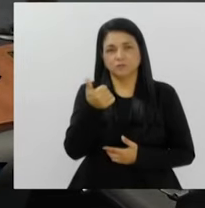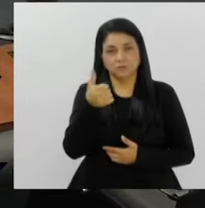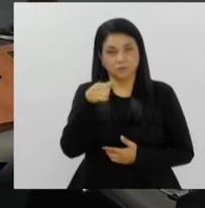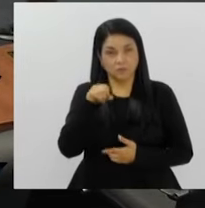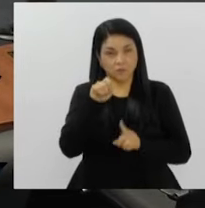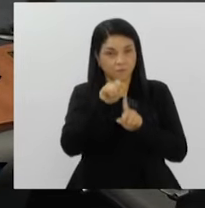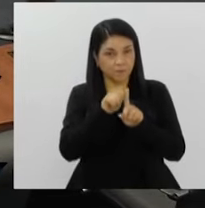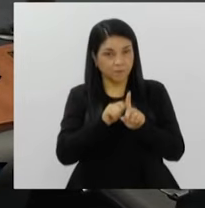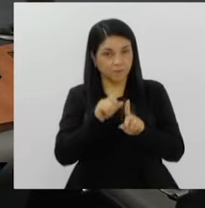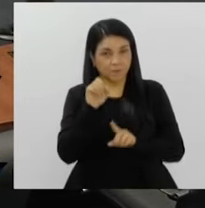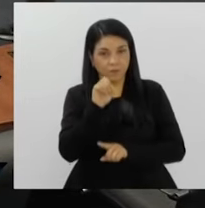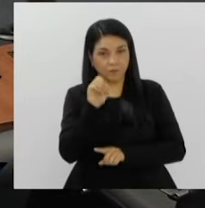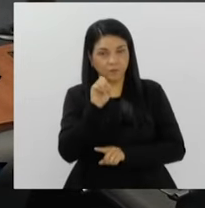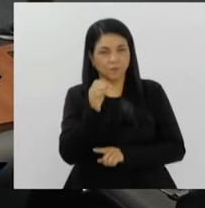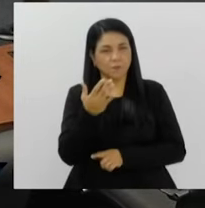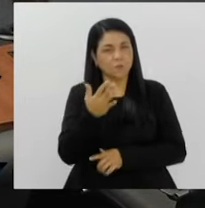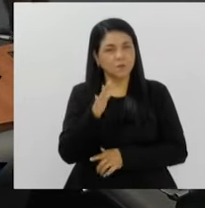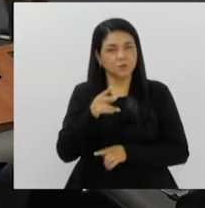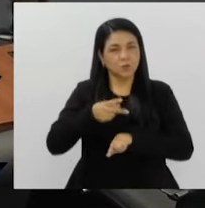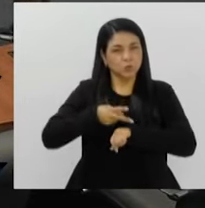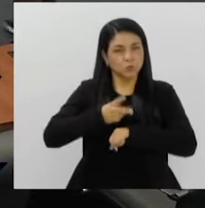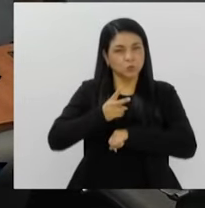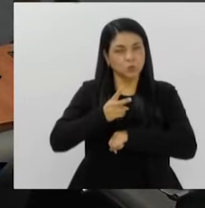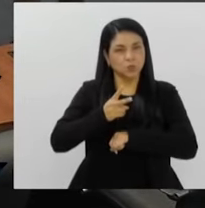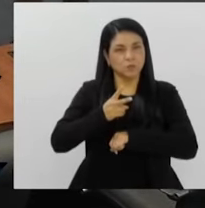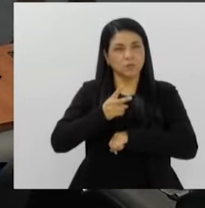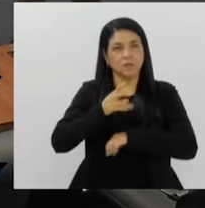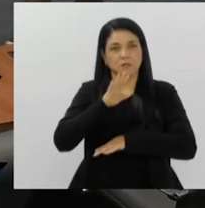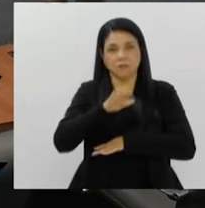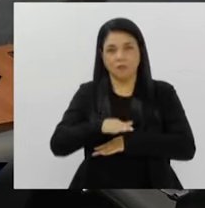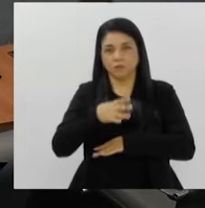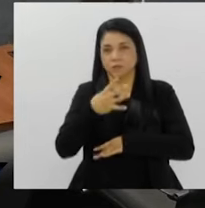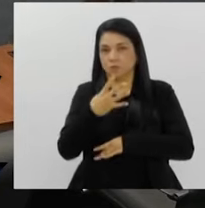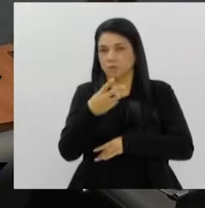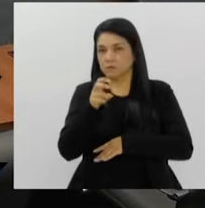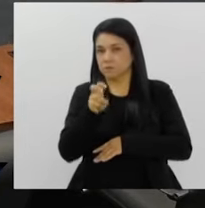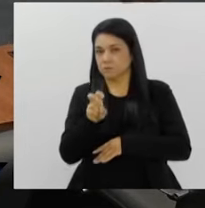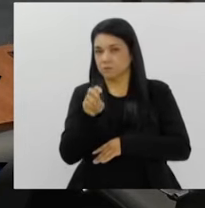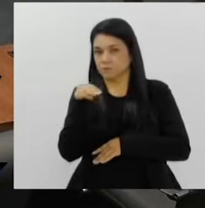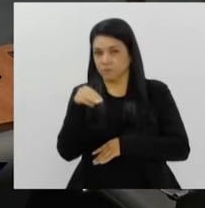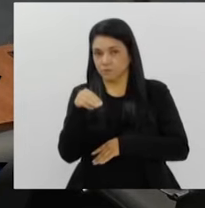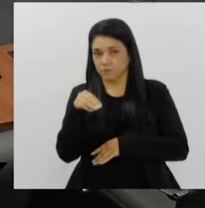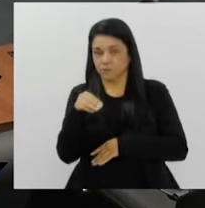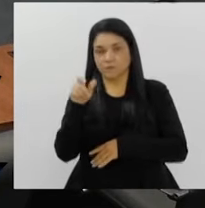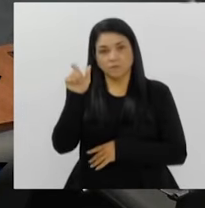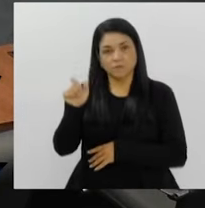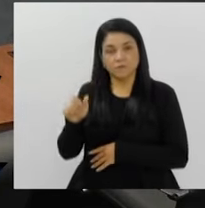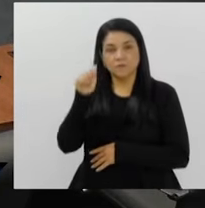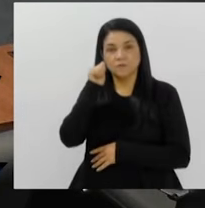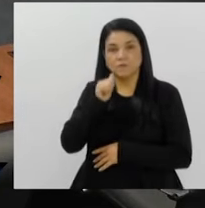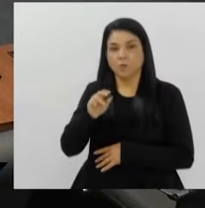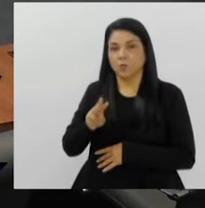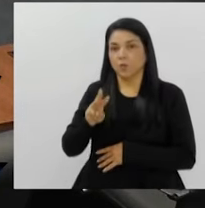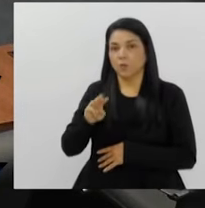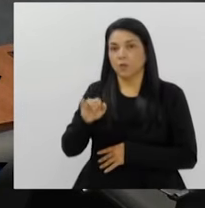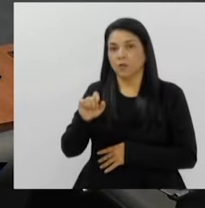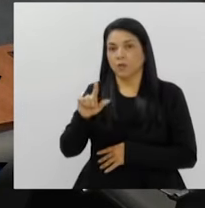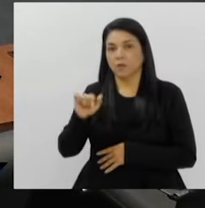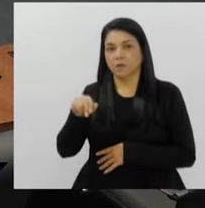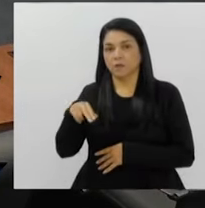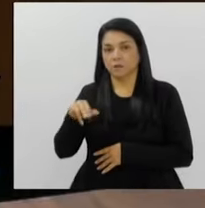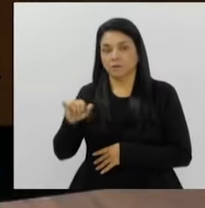outubro, por volta das 14 horas e 45 minutos, a senhora Williana Chaves Barbosa, de